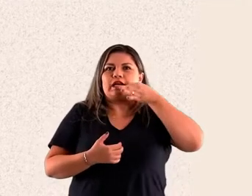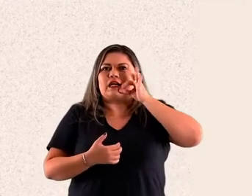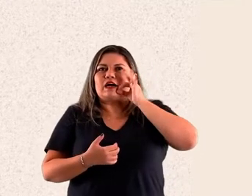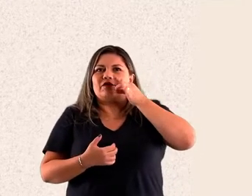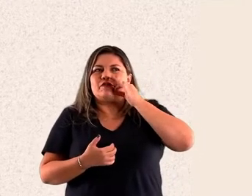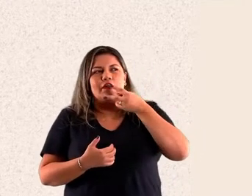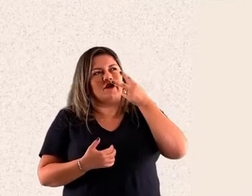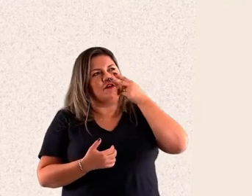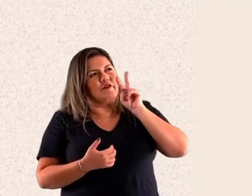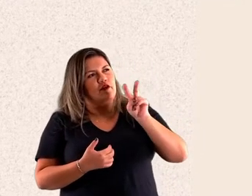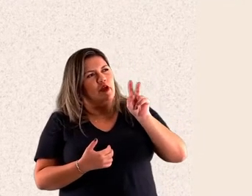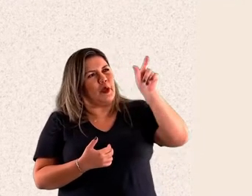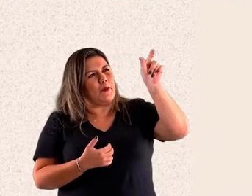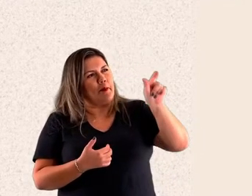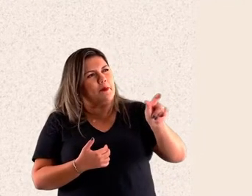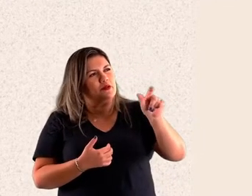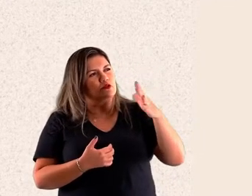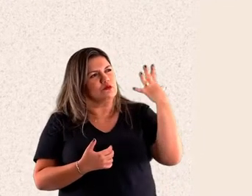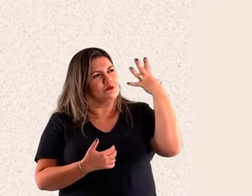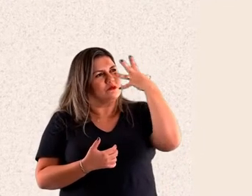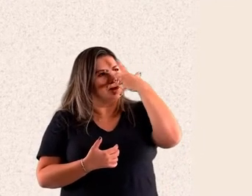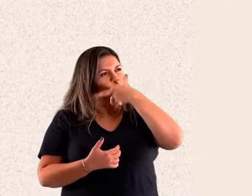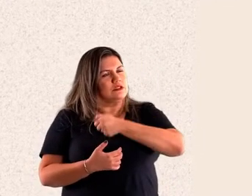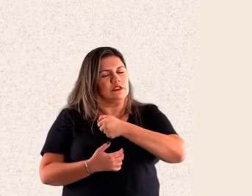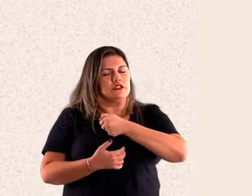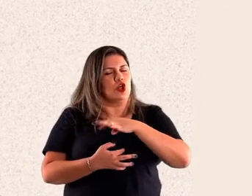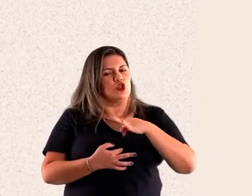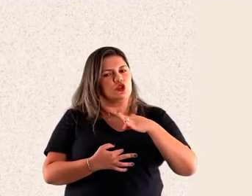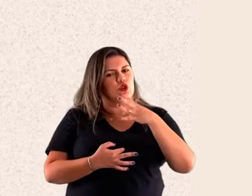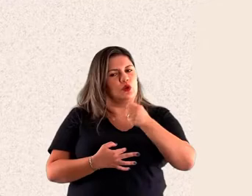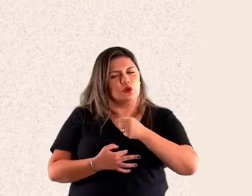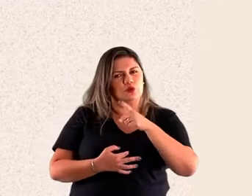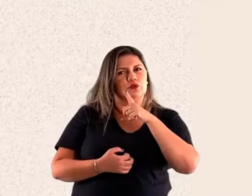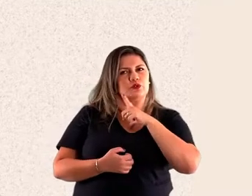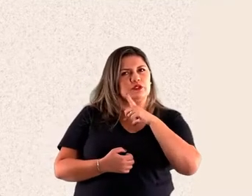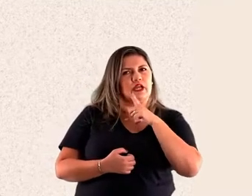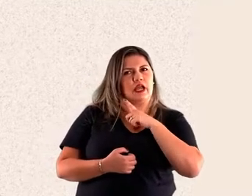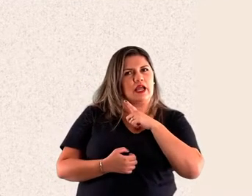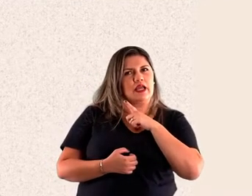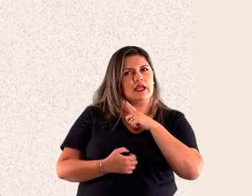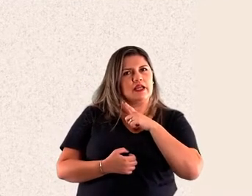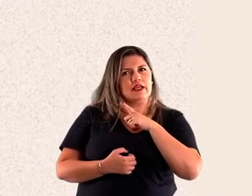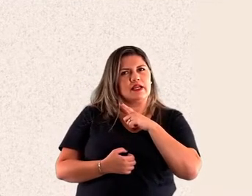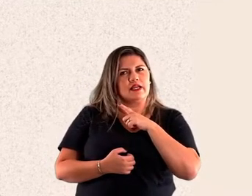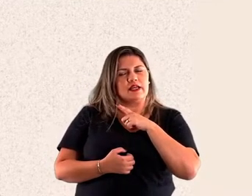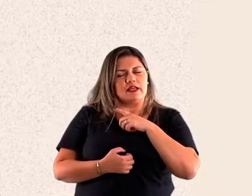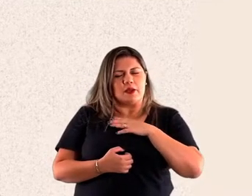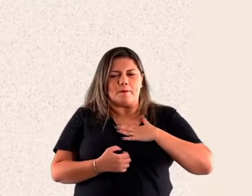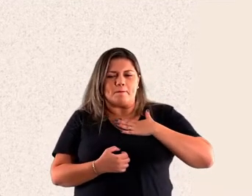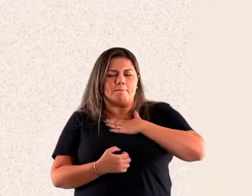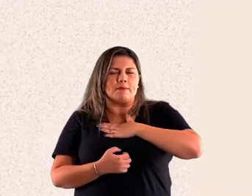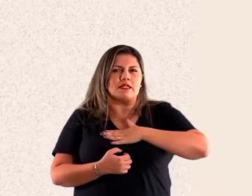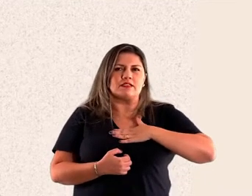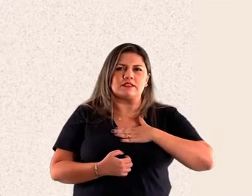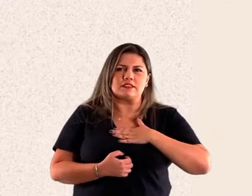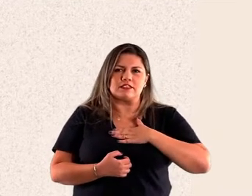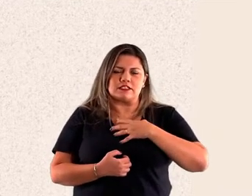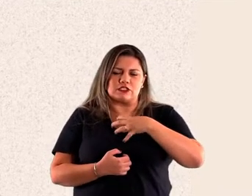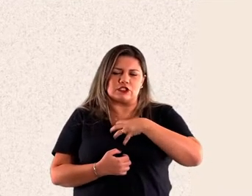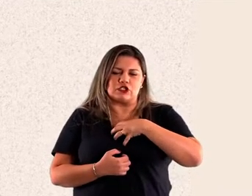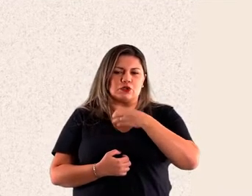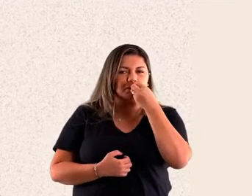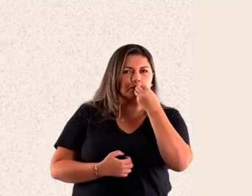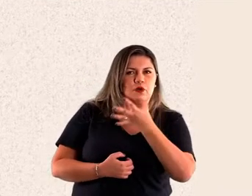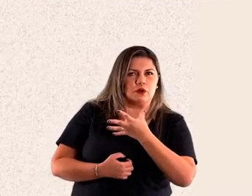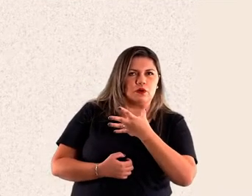bonita tudo isso né tem a Esse aspecto do prazer ah e